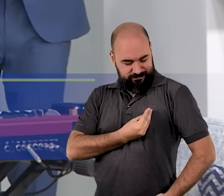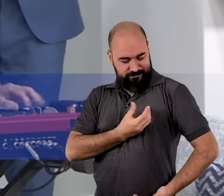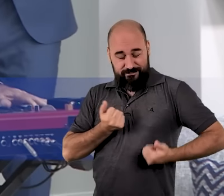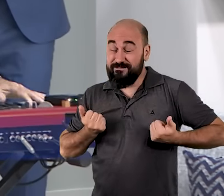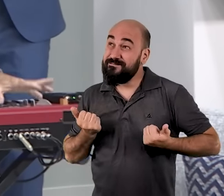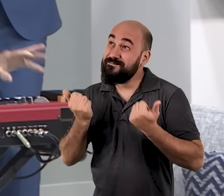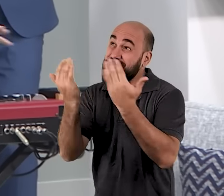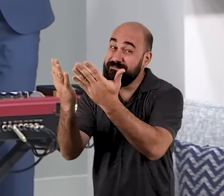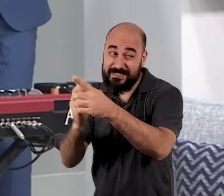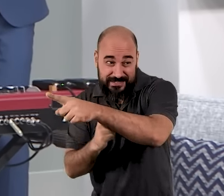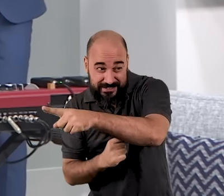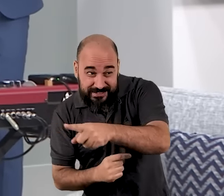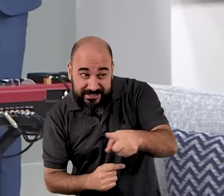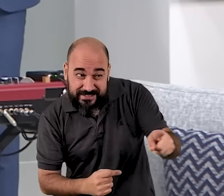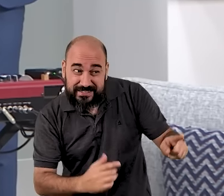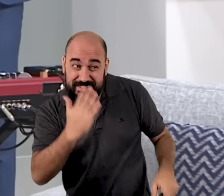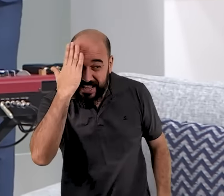Meus